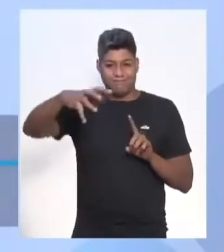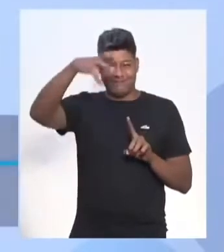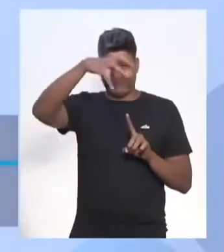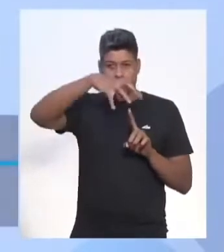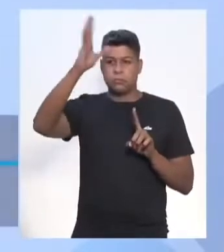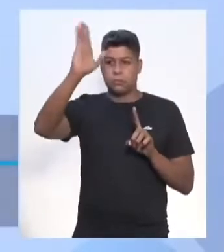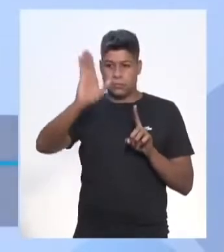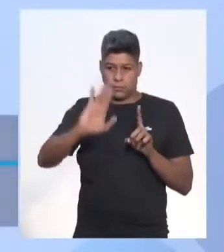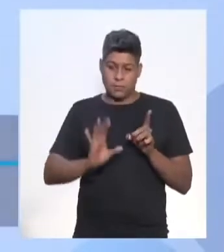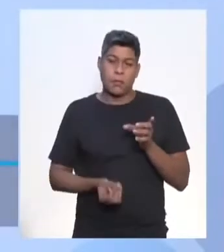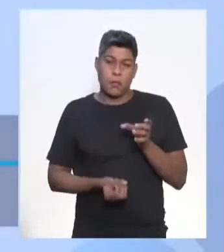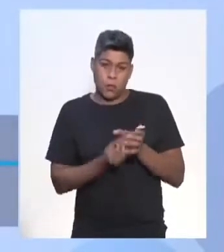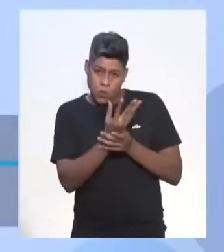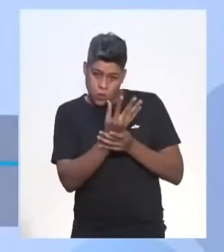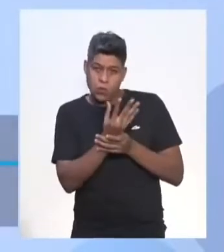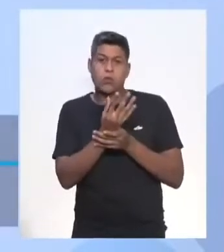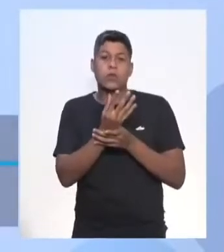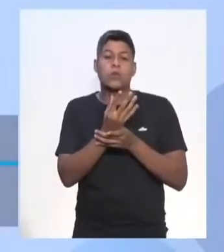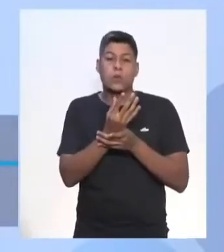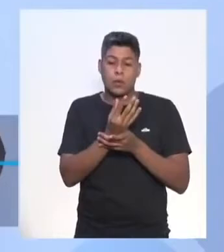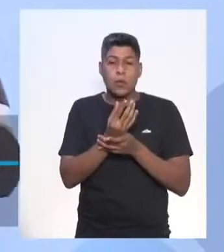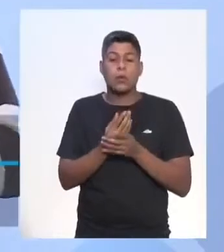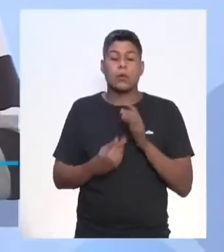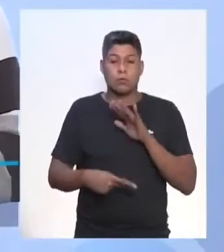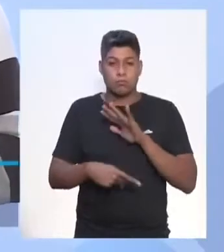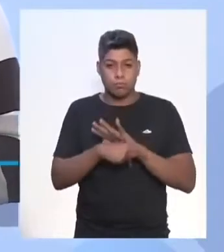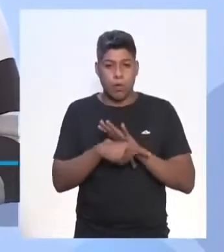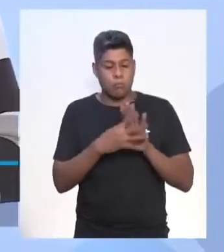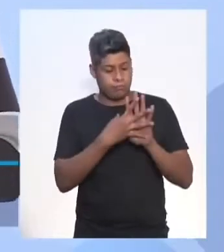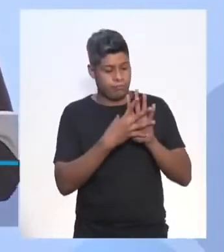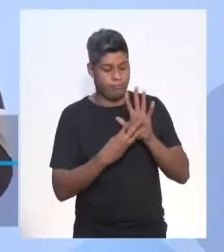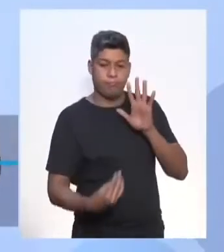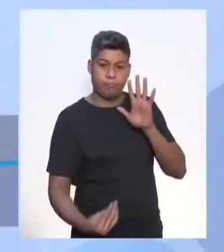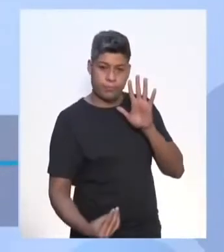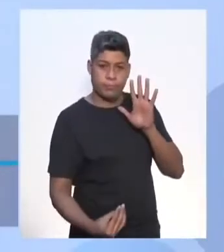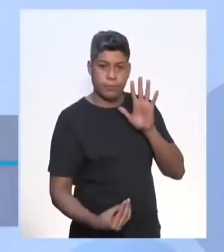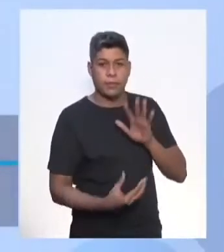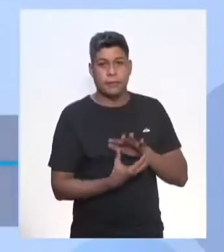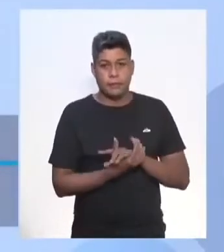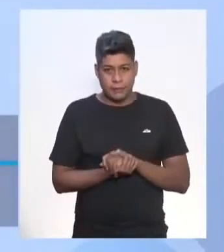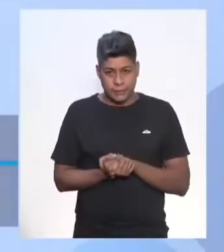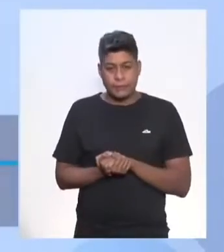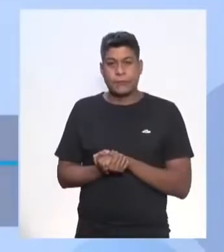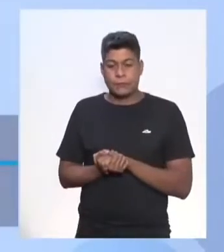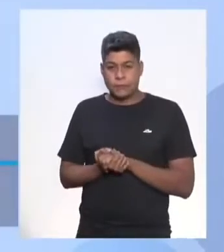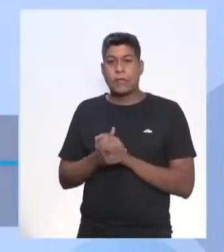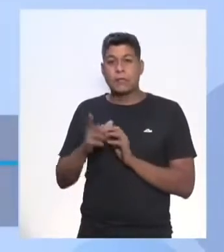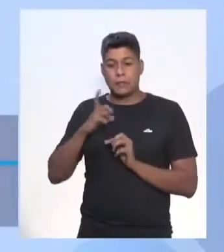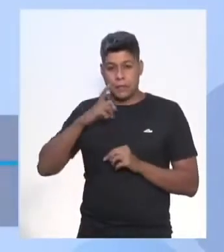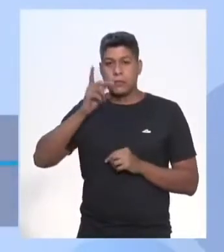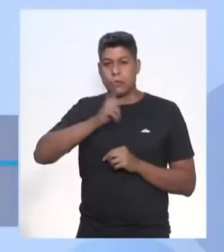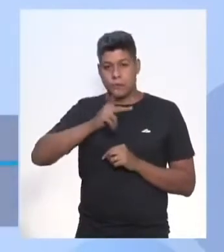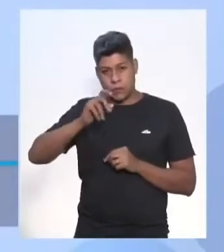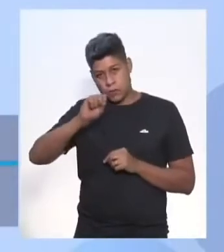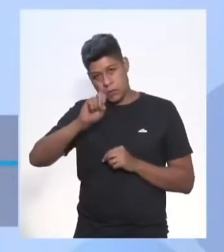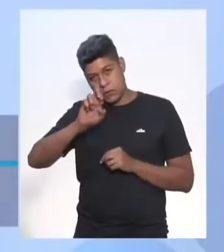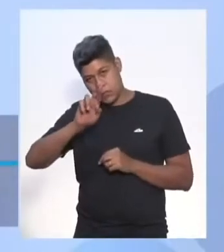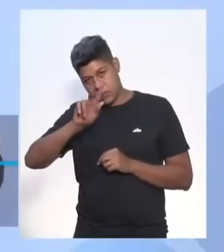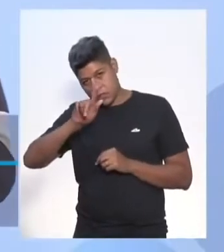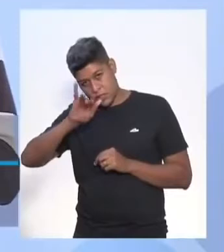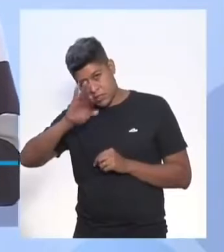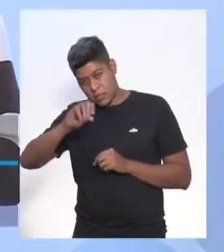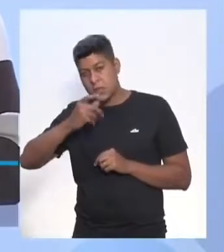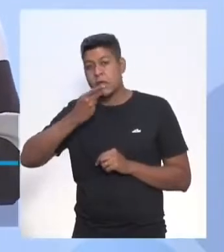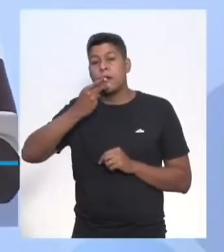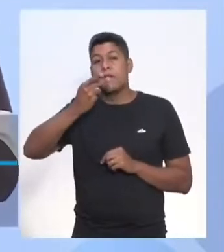brasileira construiu uma república à sua imagem e à sua semelhança. Nós temos aí também o professor Sérgio, que vai dizer